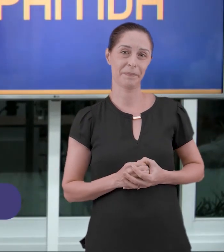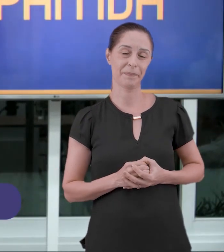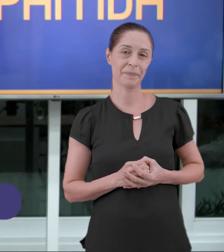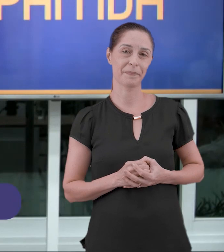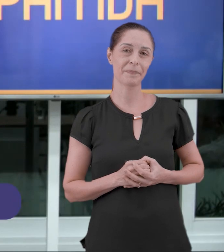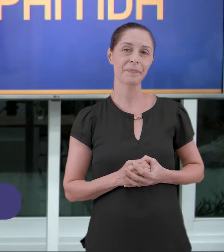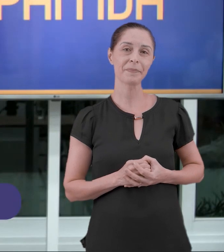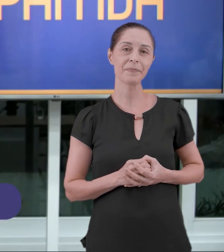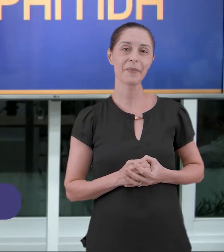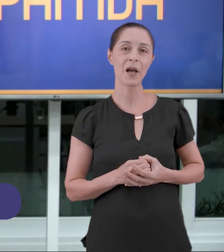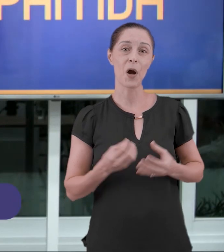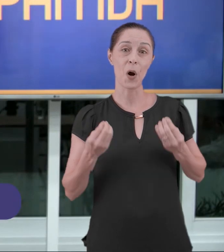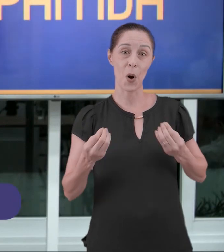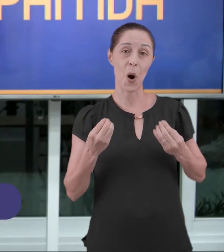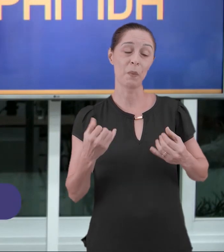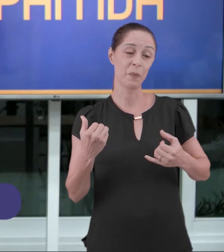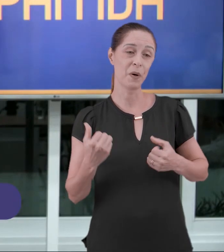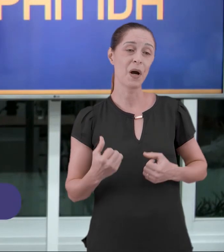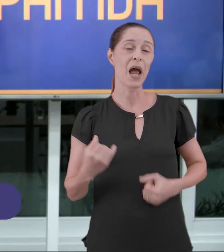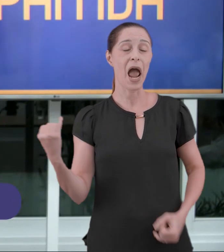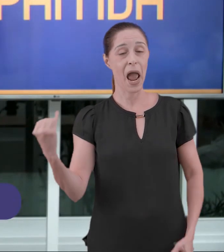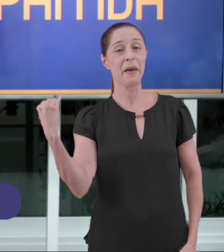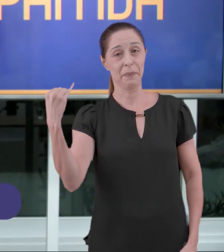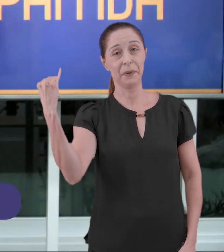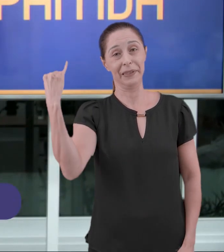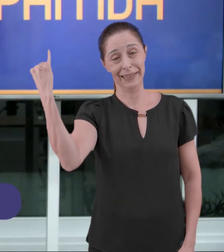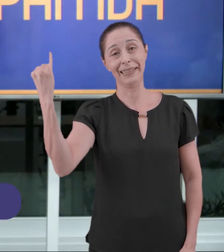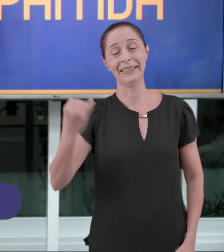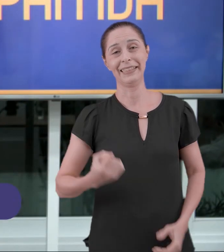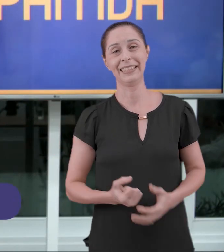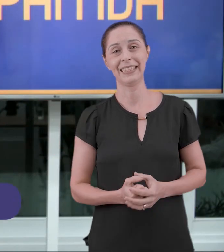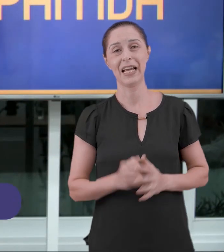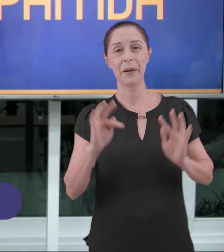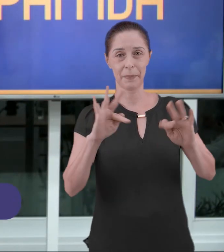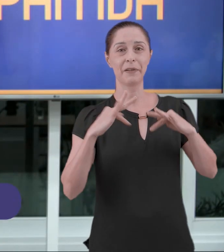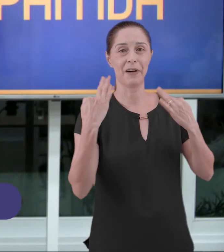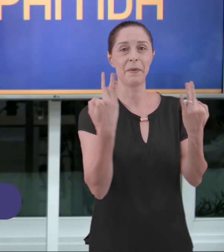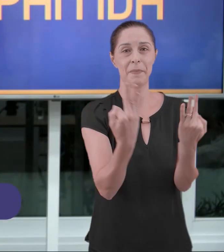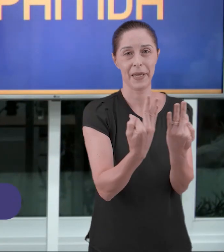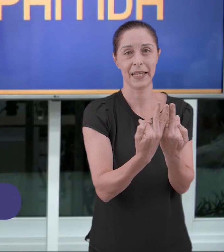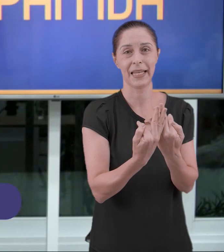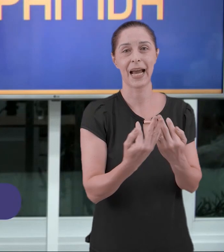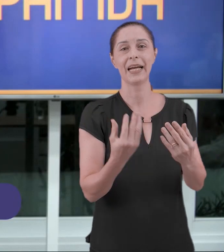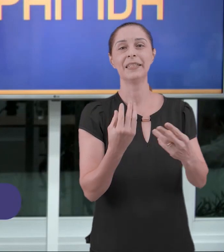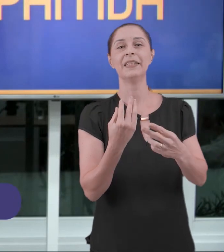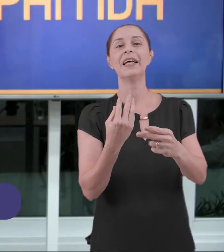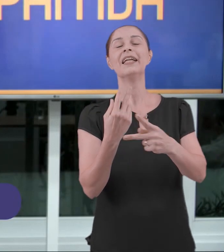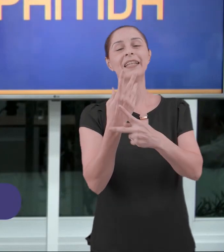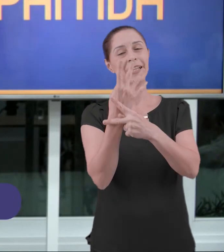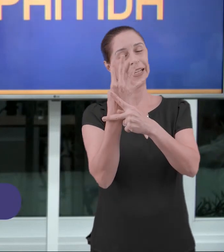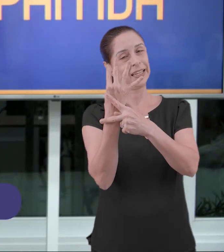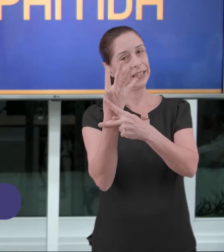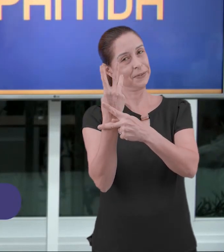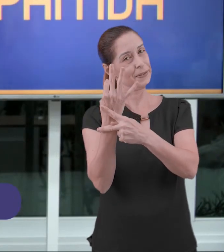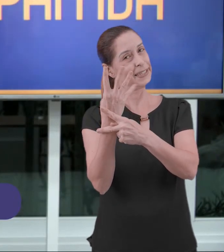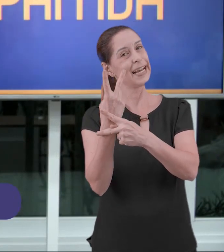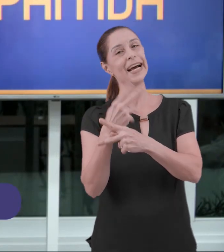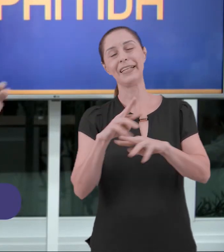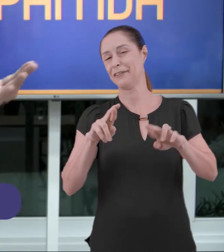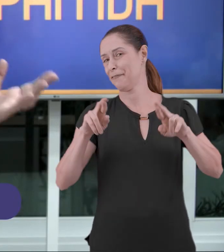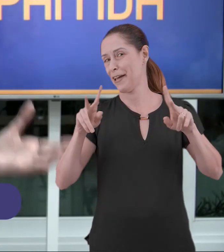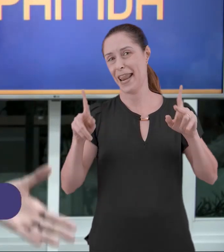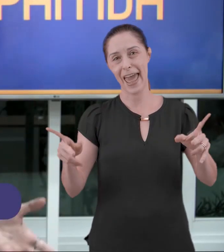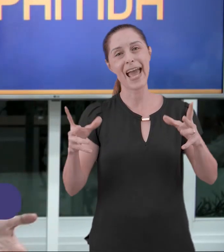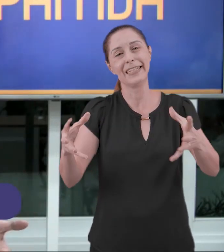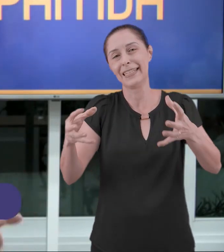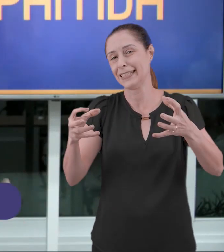isso, mas como isso faz a diferença, e a gente sabe que a igreja presbiteriana, graças a Deus, é um diferencial nisso, mas o que